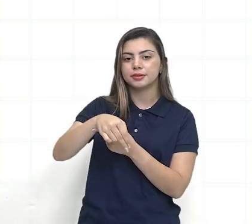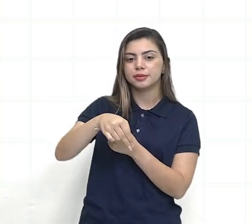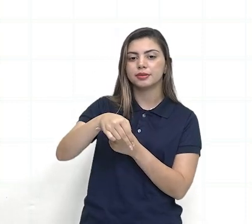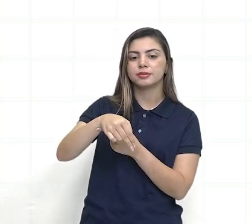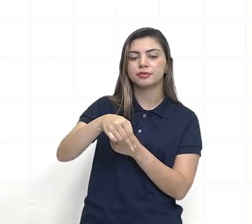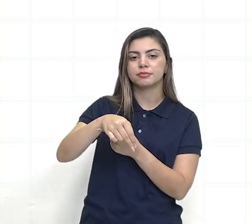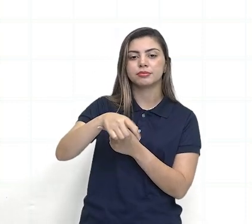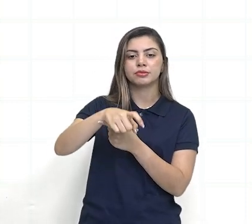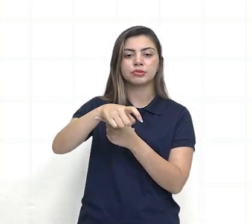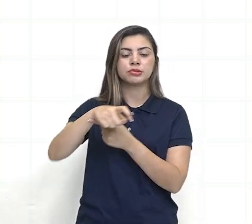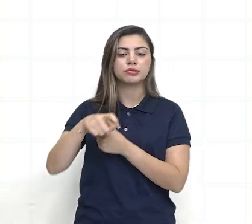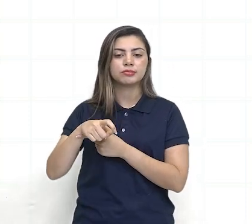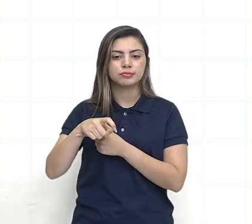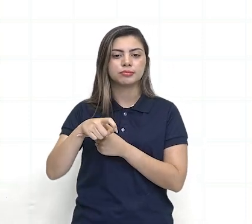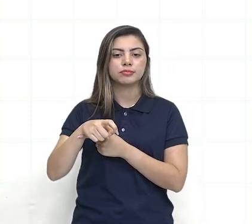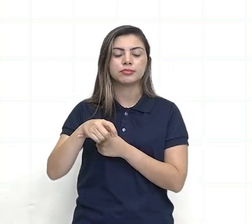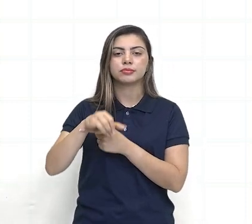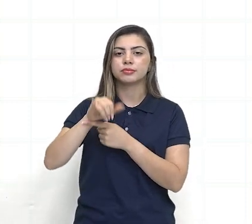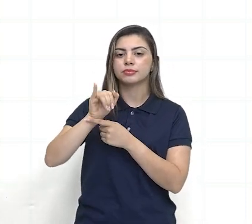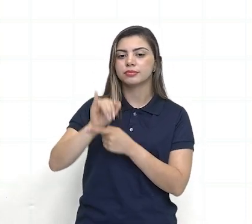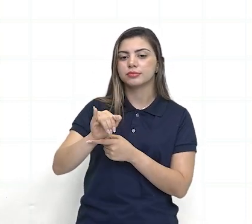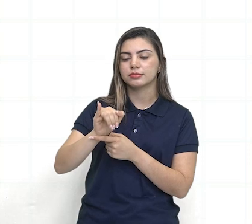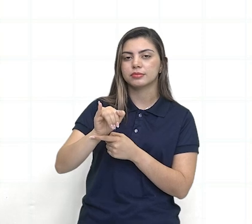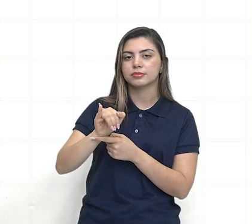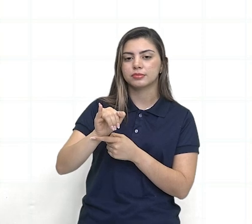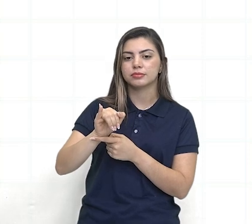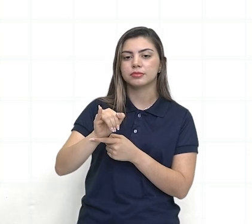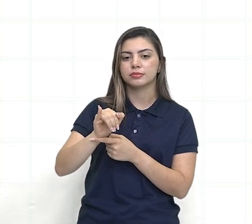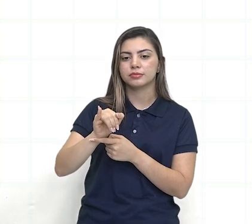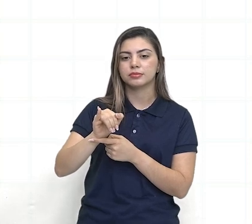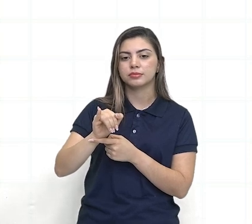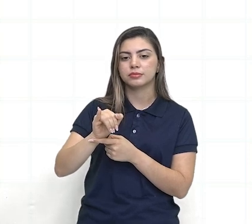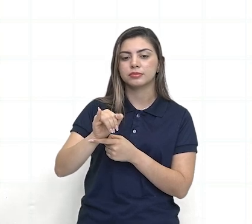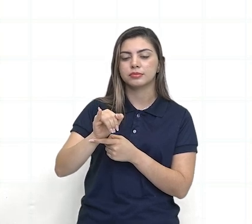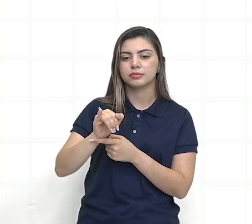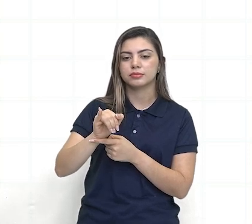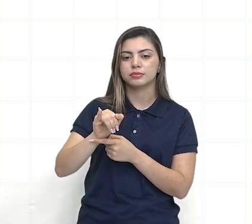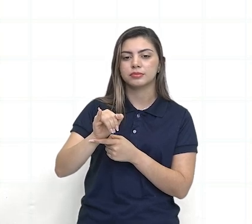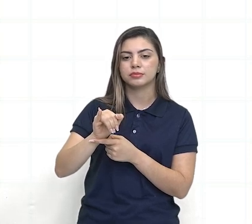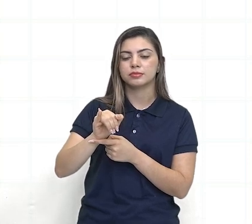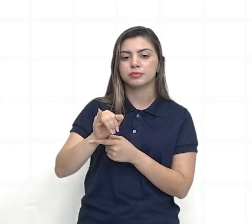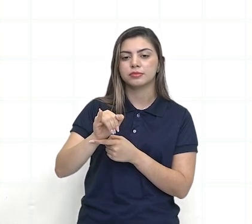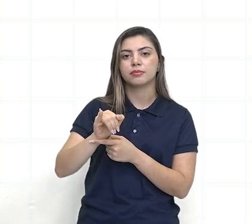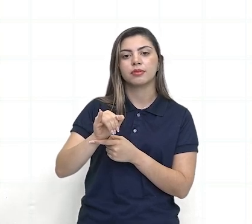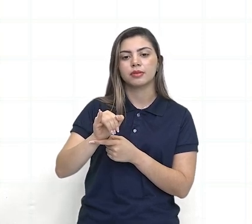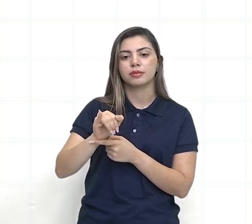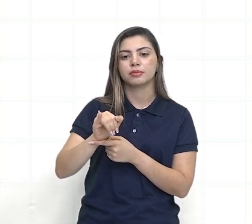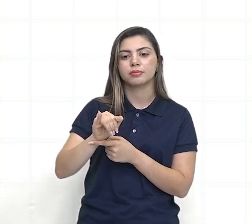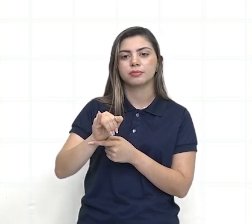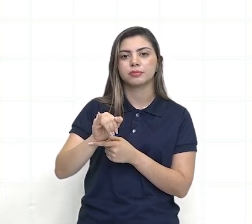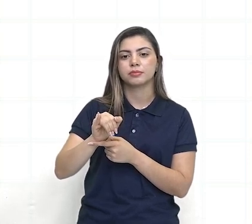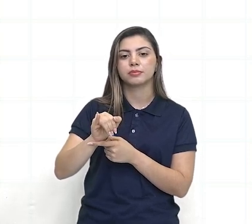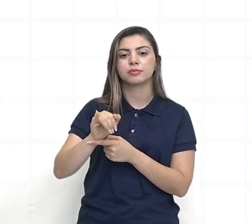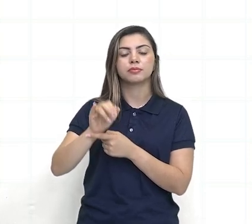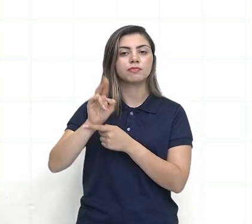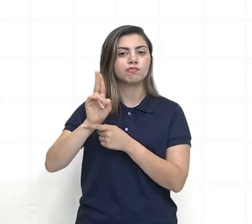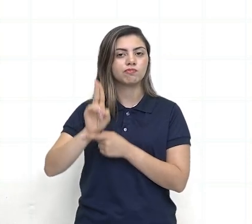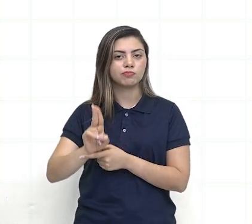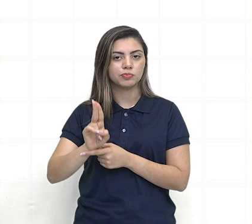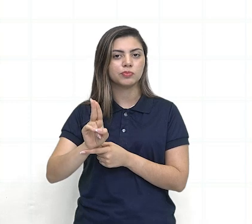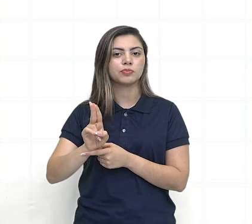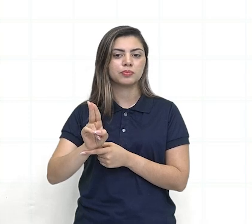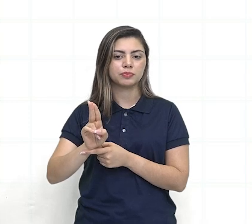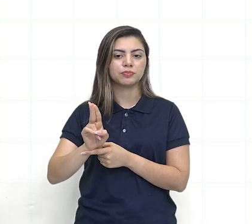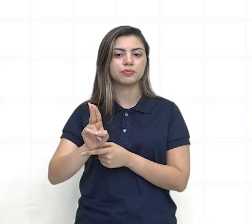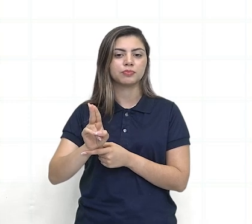ela terminou em N, se terminou em X, se terminou em I, seguido ou não de S, e se